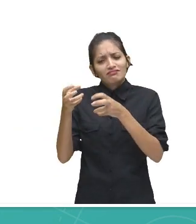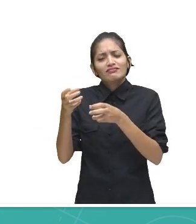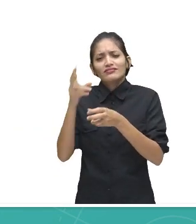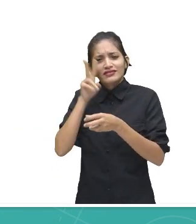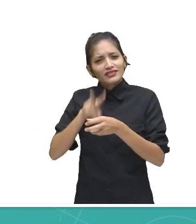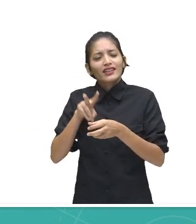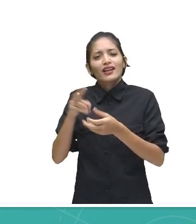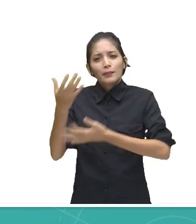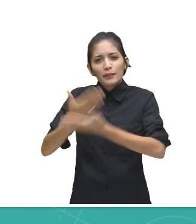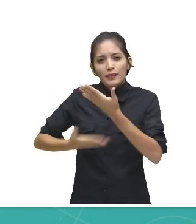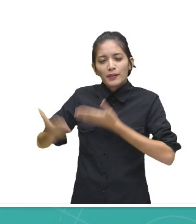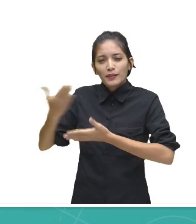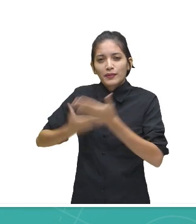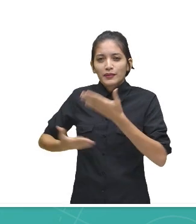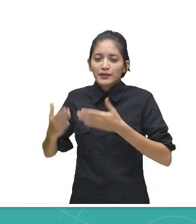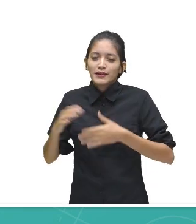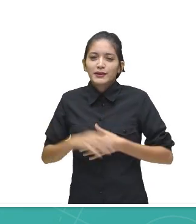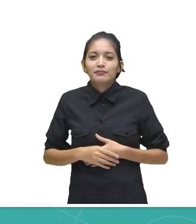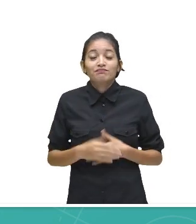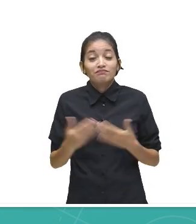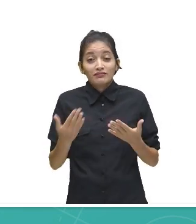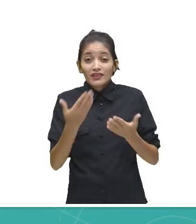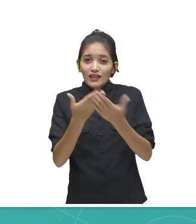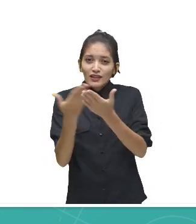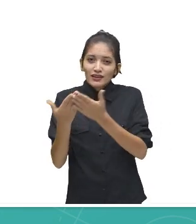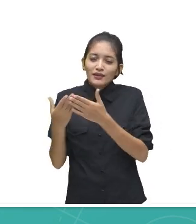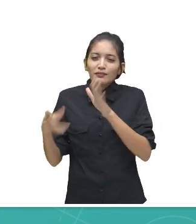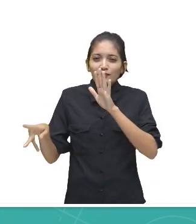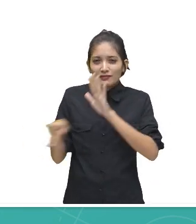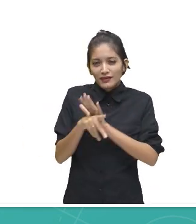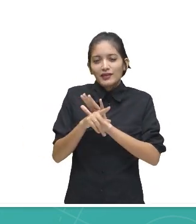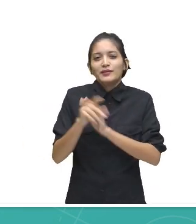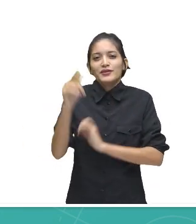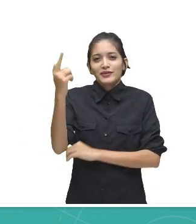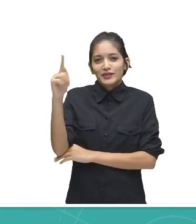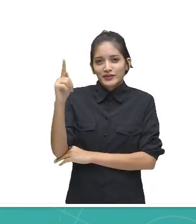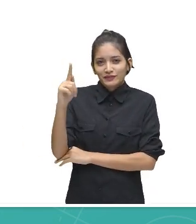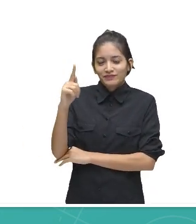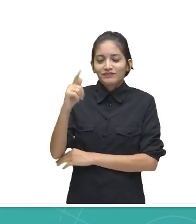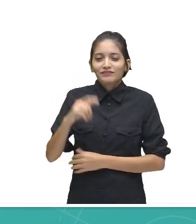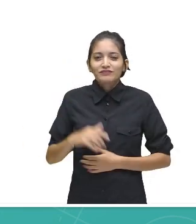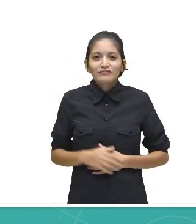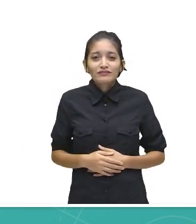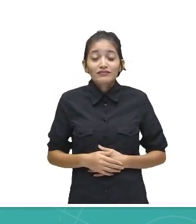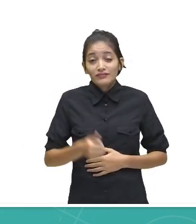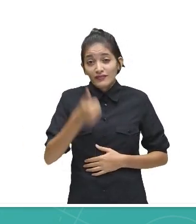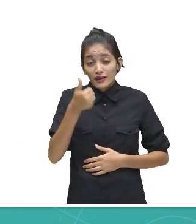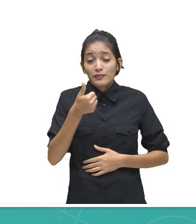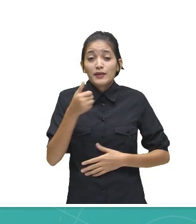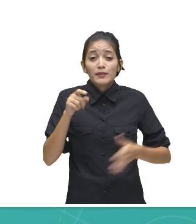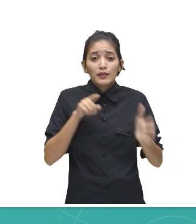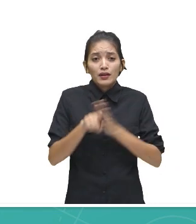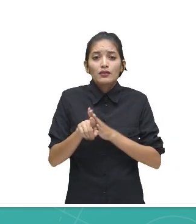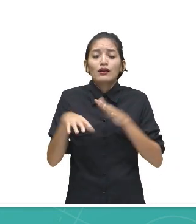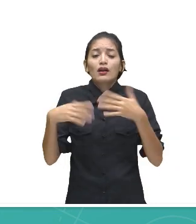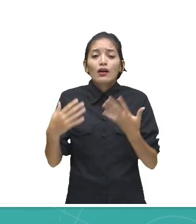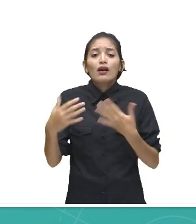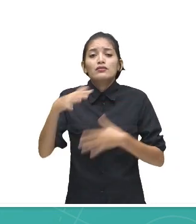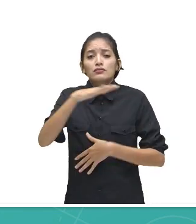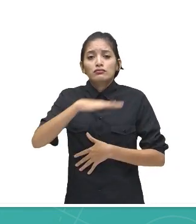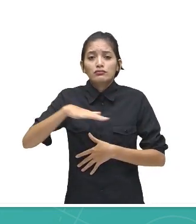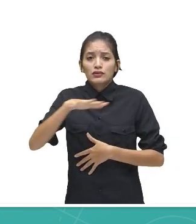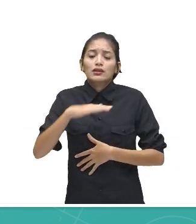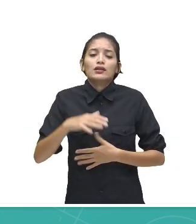aí nessa nossa aula de geografia. E a primeira questão tem aí, quais são as zonas climáticas da Terra? A